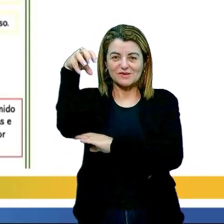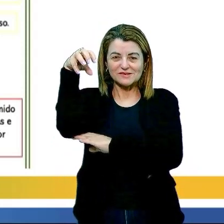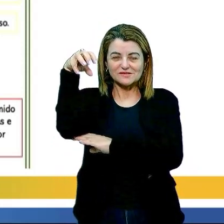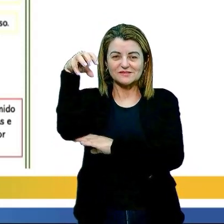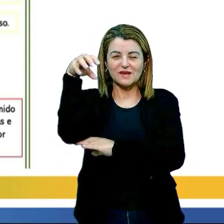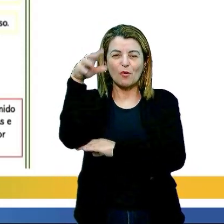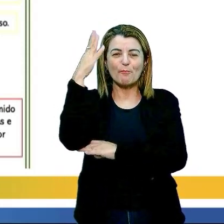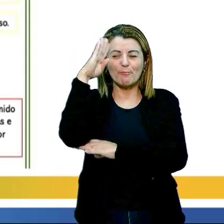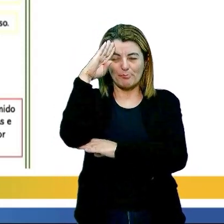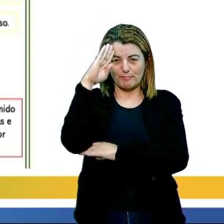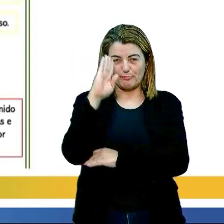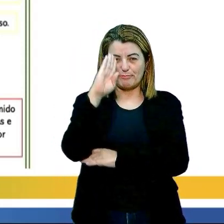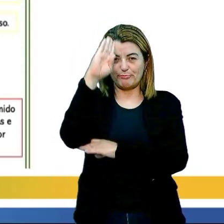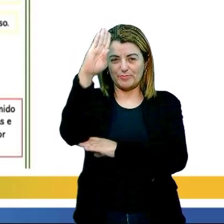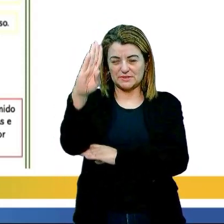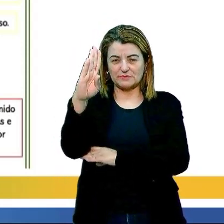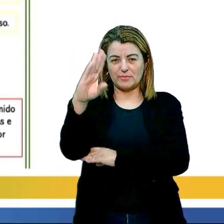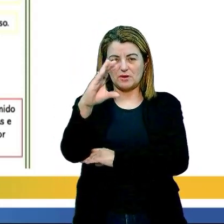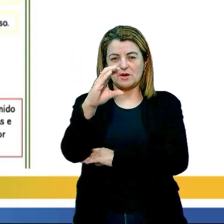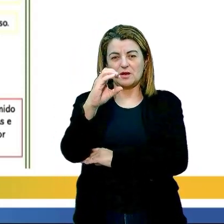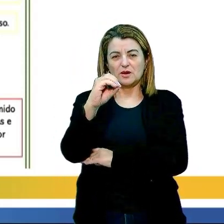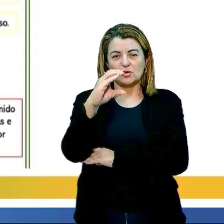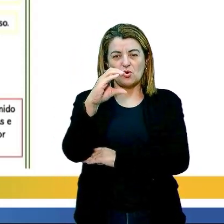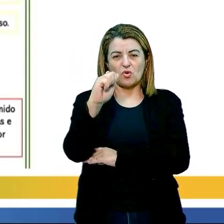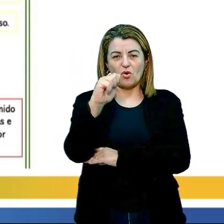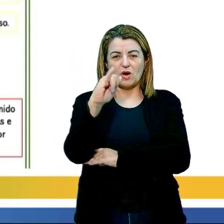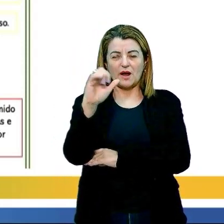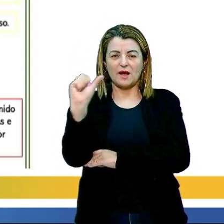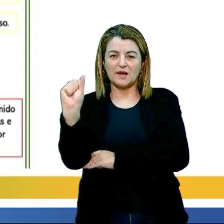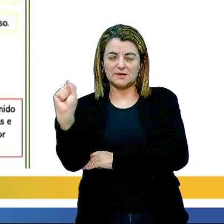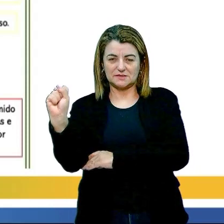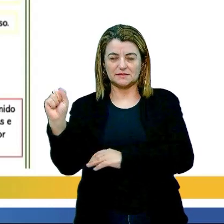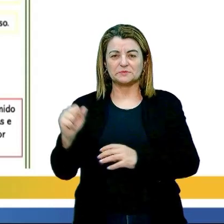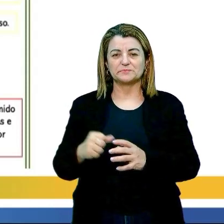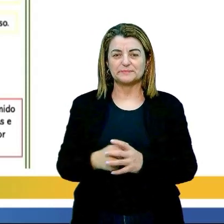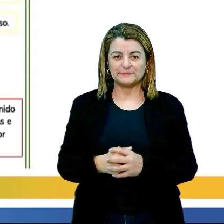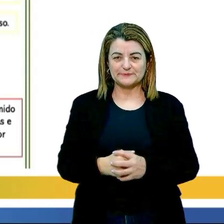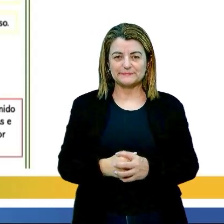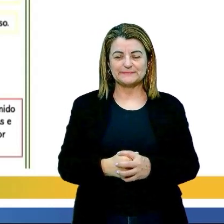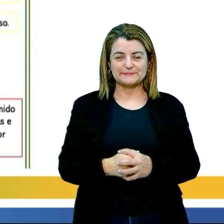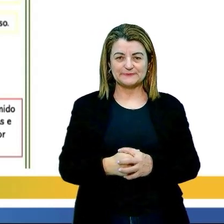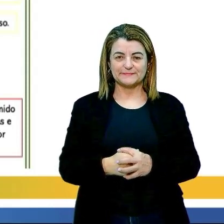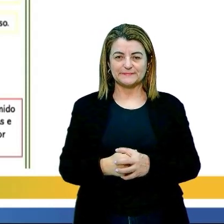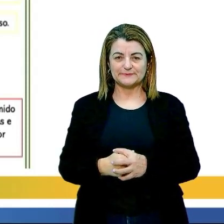principal desses cocais representados lá.